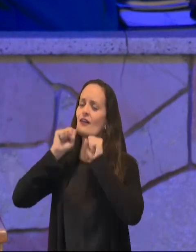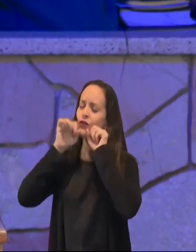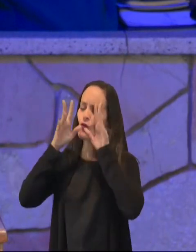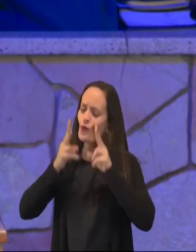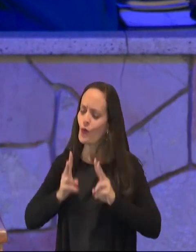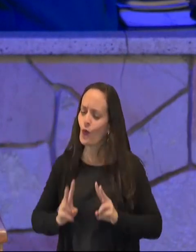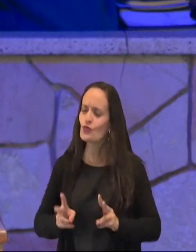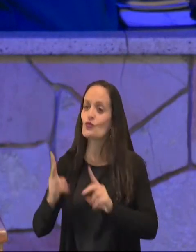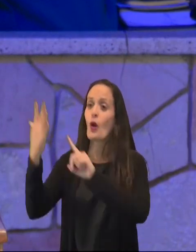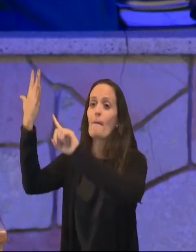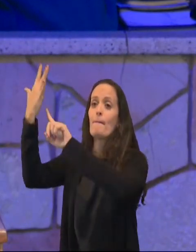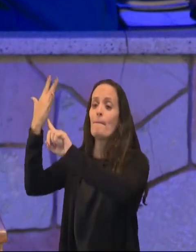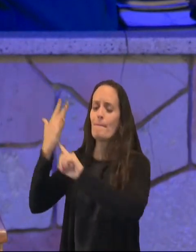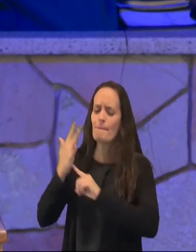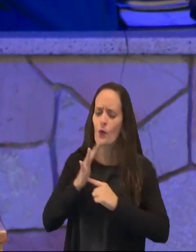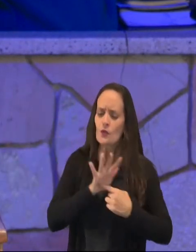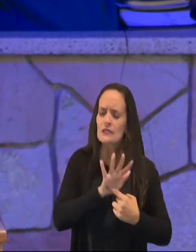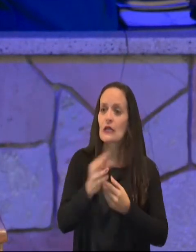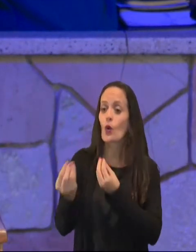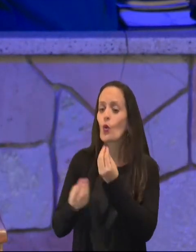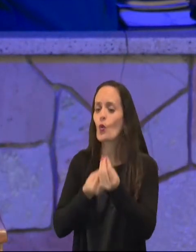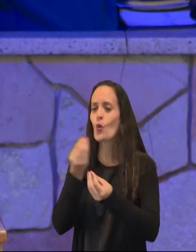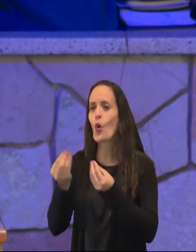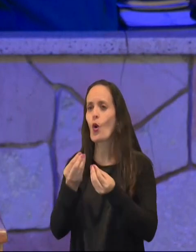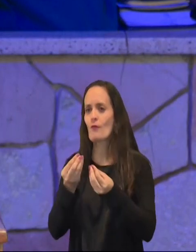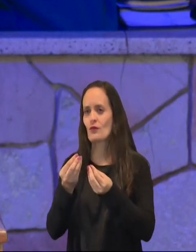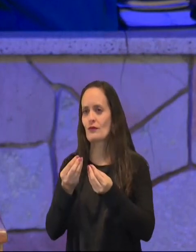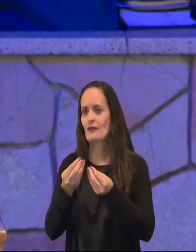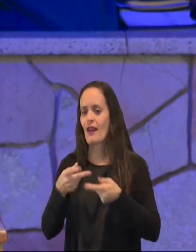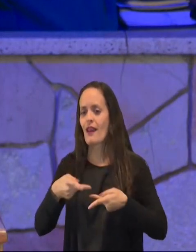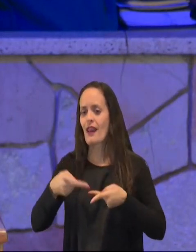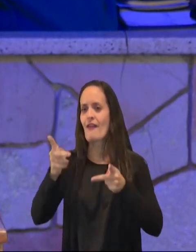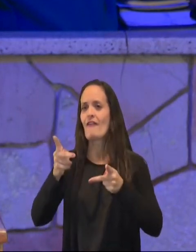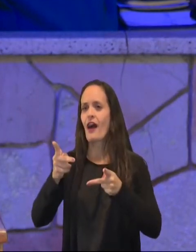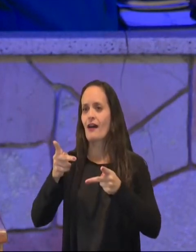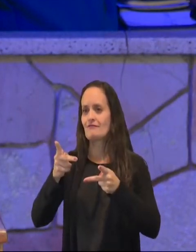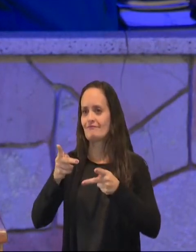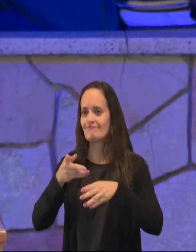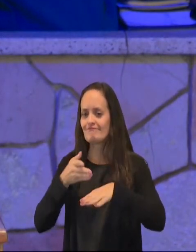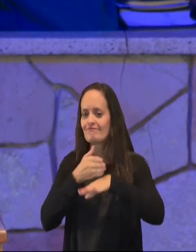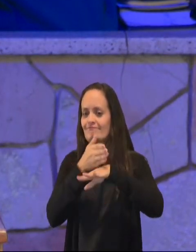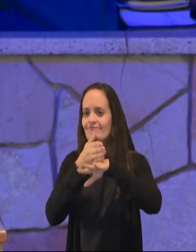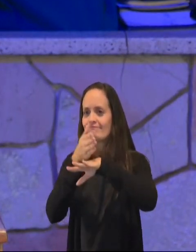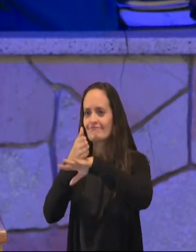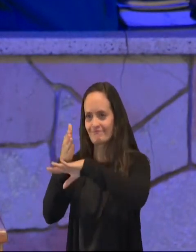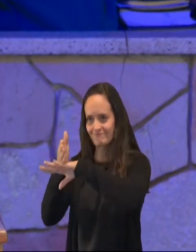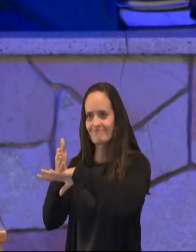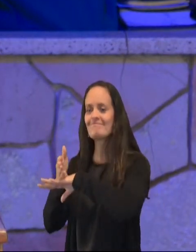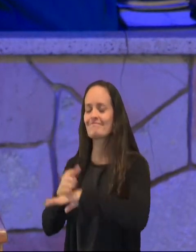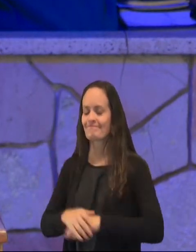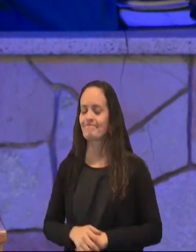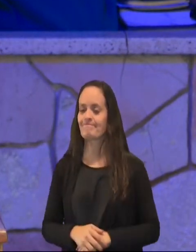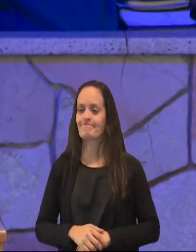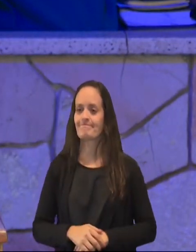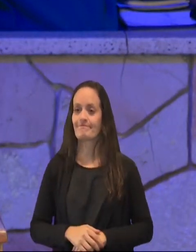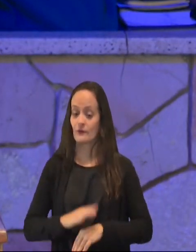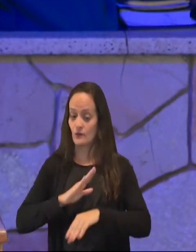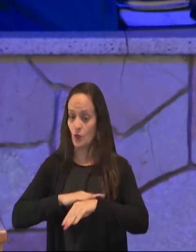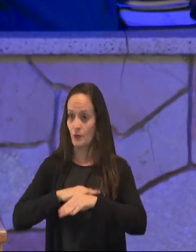nos mostrando como derrubar cada uma dessas barreiras. Finalmente, na plenitude da